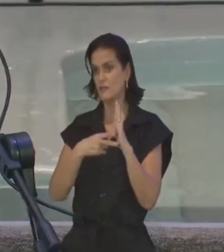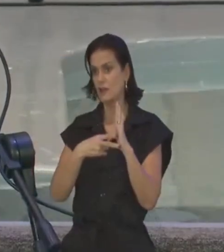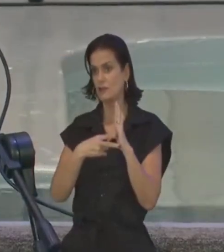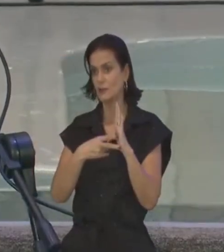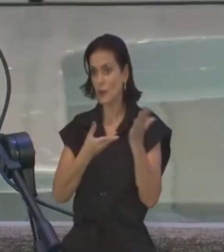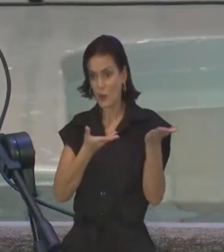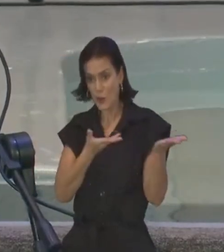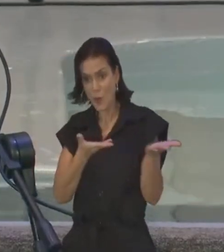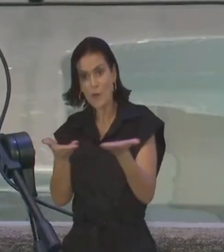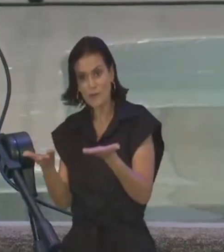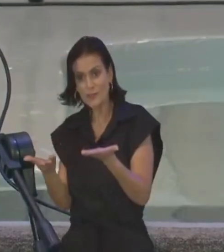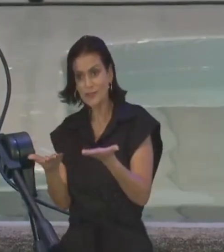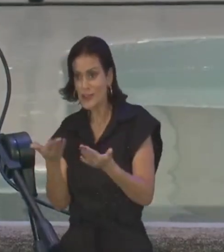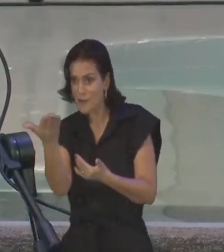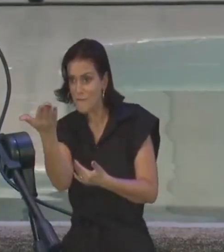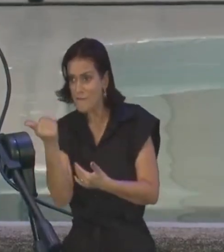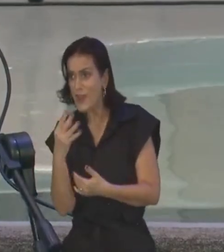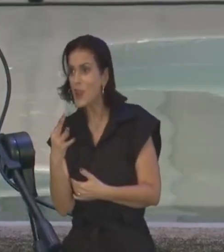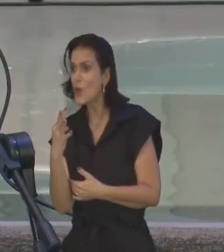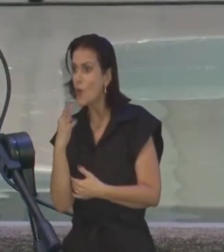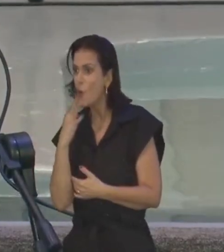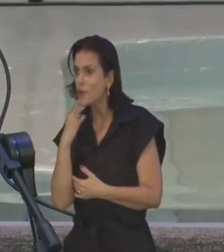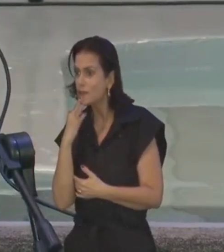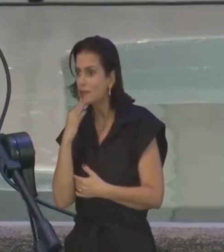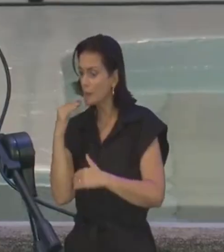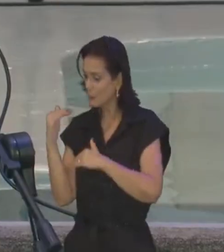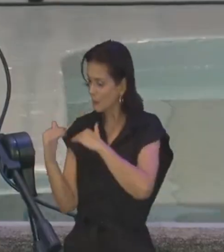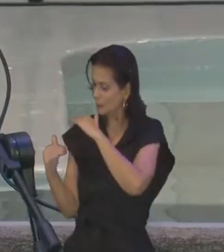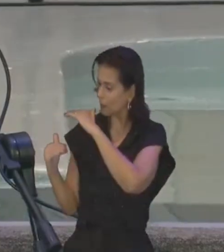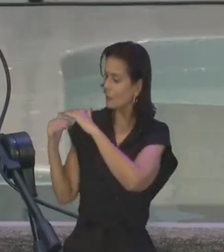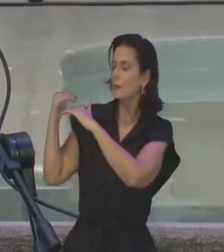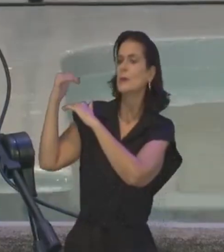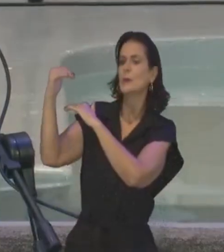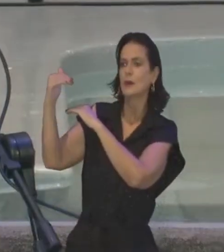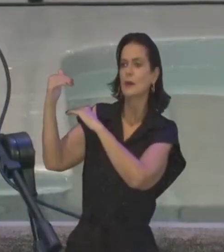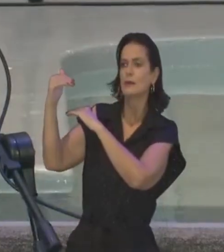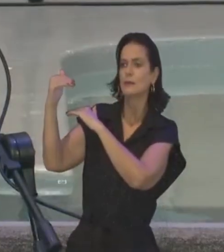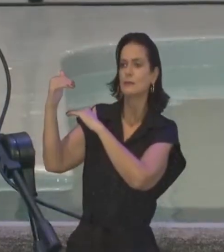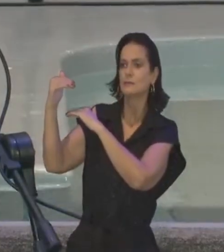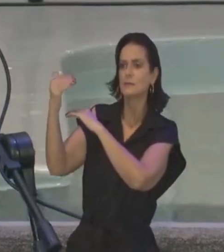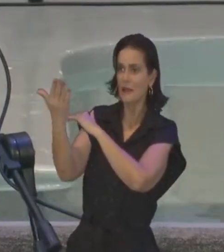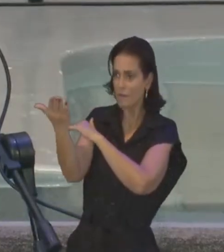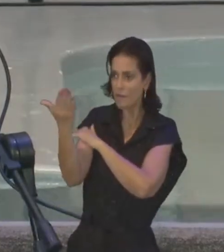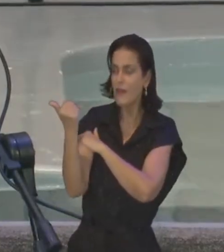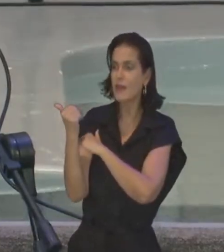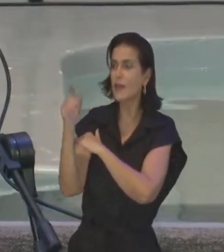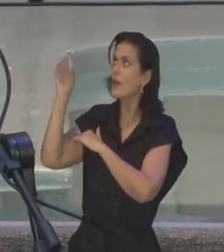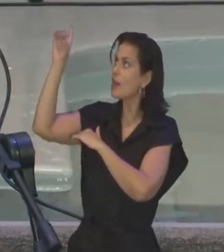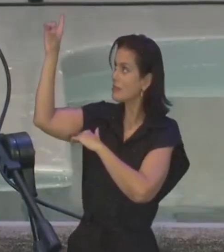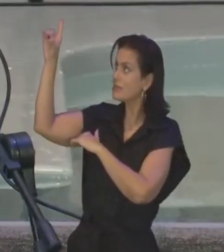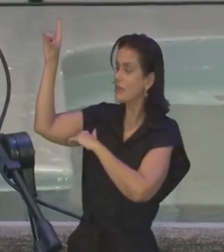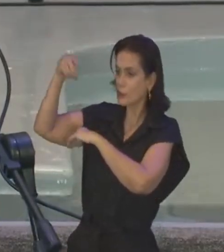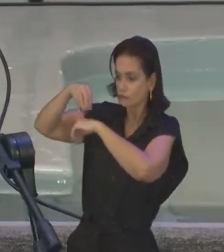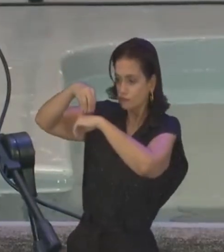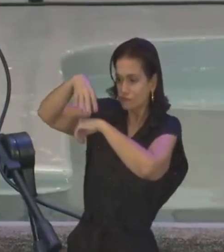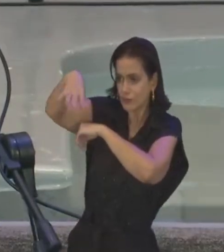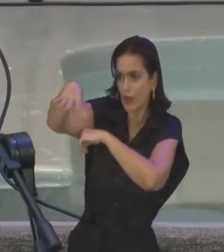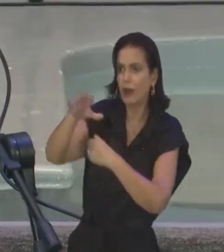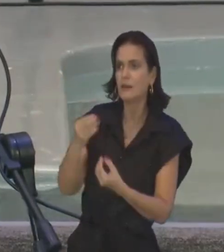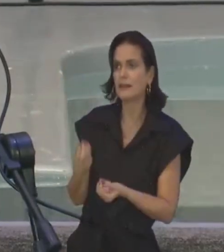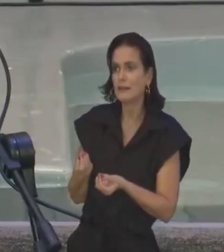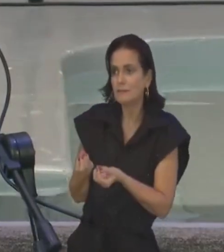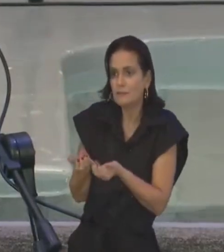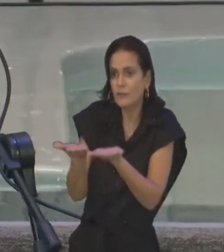convite para conhecer, crescer, se desenvolver com aquilo que Deus tem a